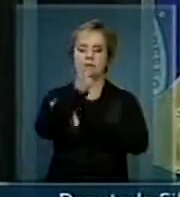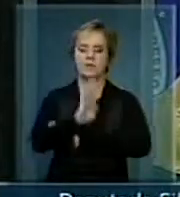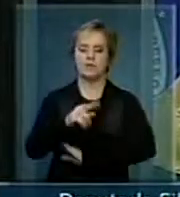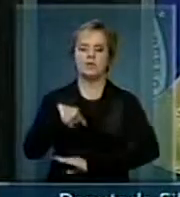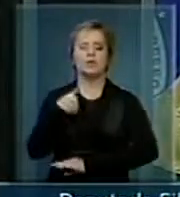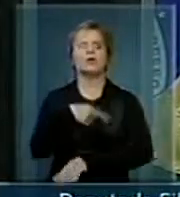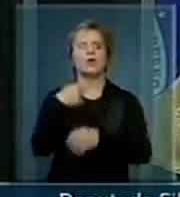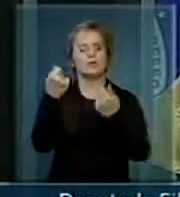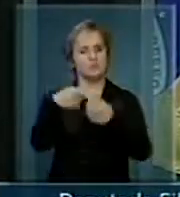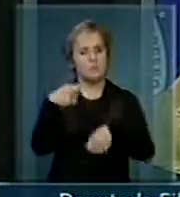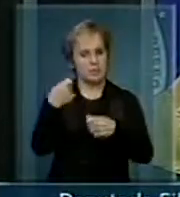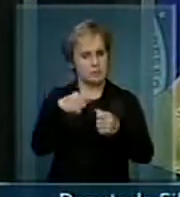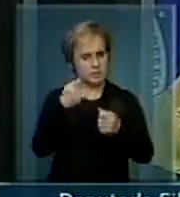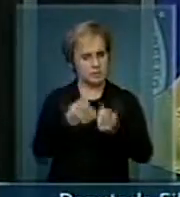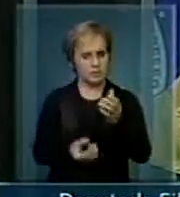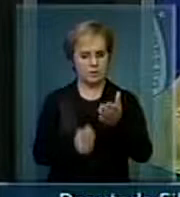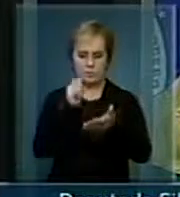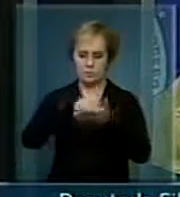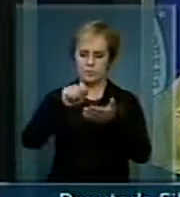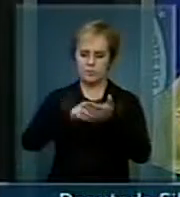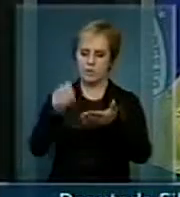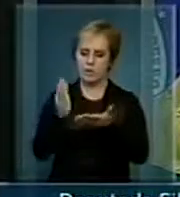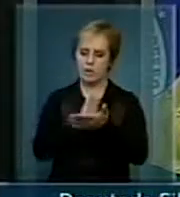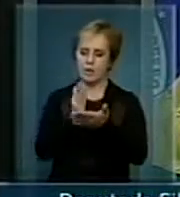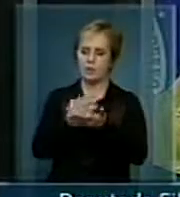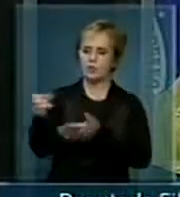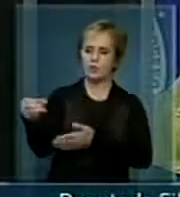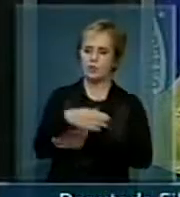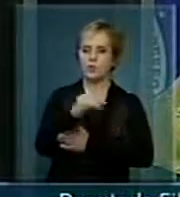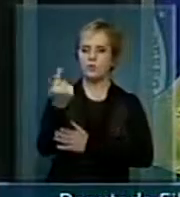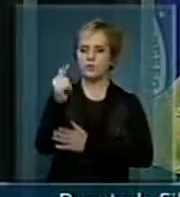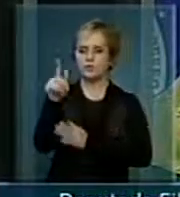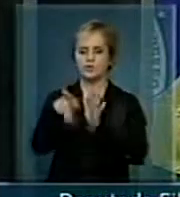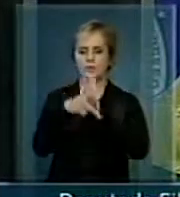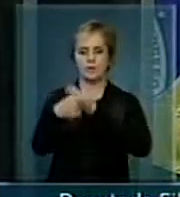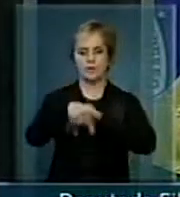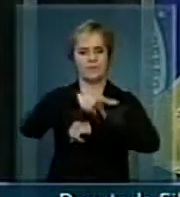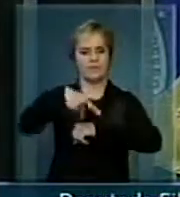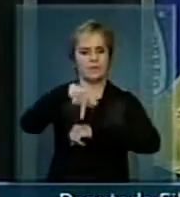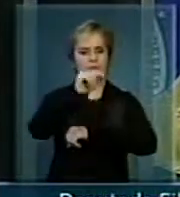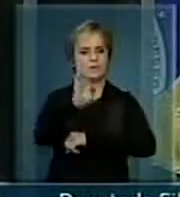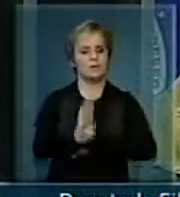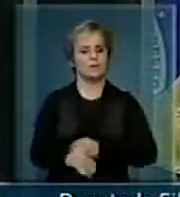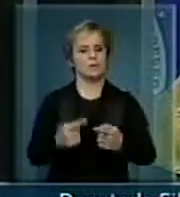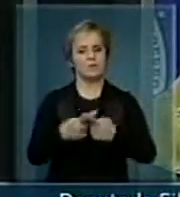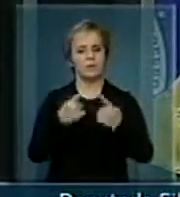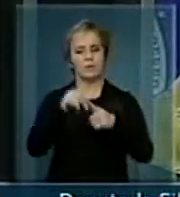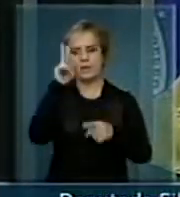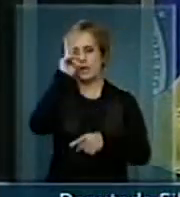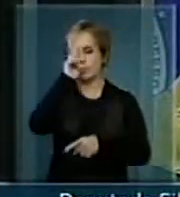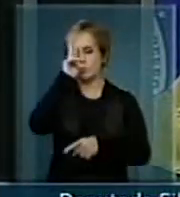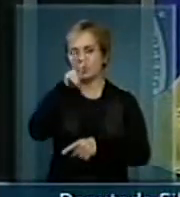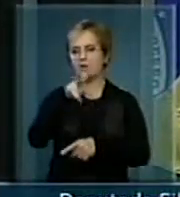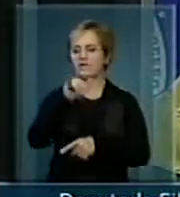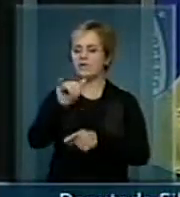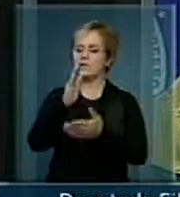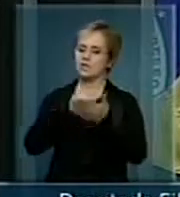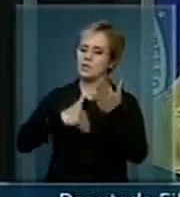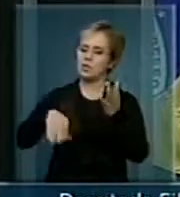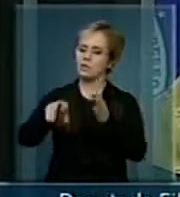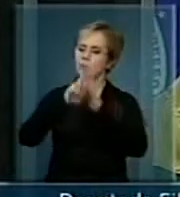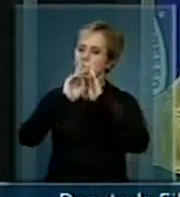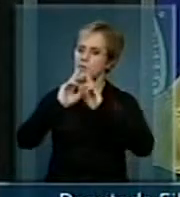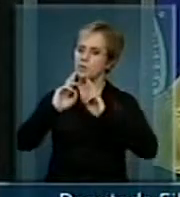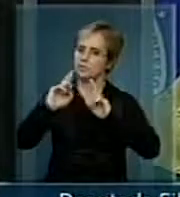precisamos escrever um novo livro de geografia para o nosso país, porque a história será completamente